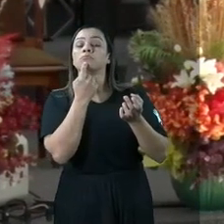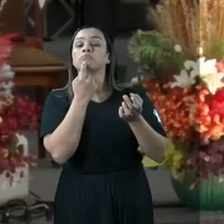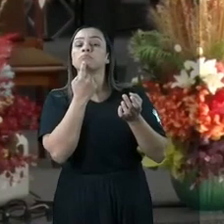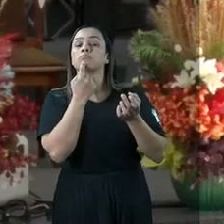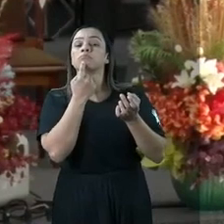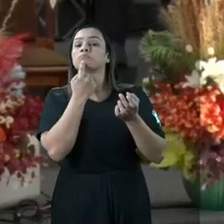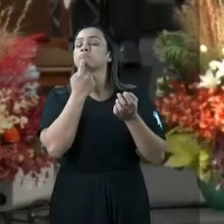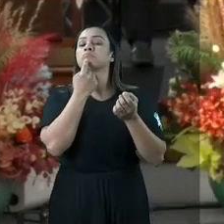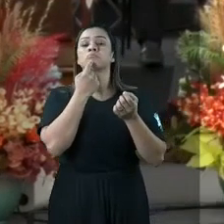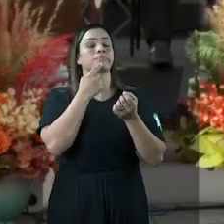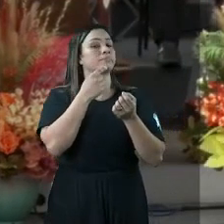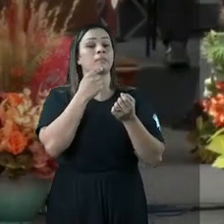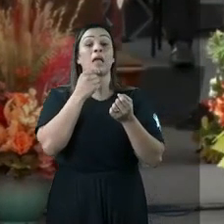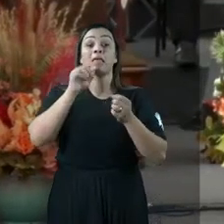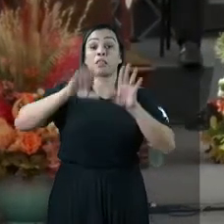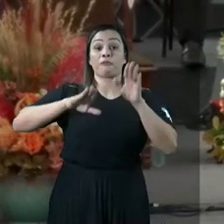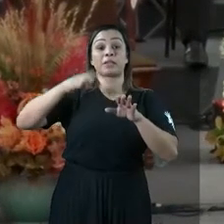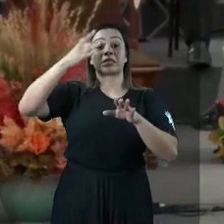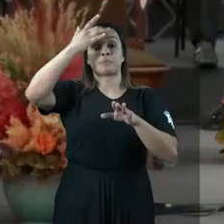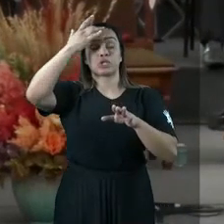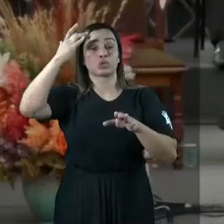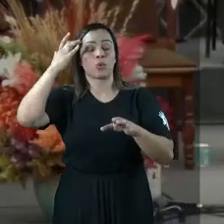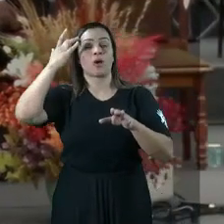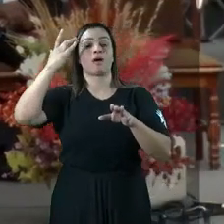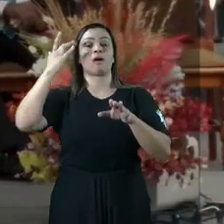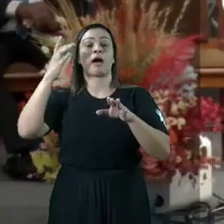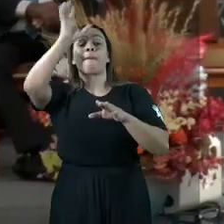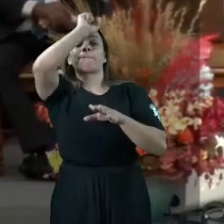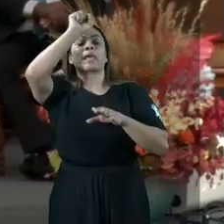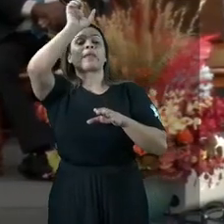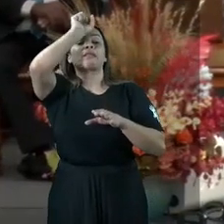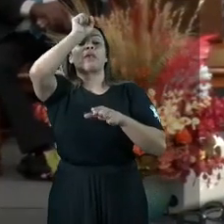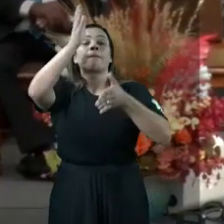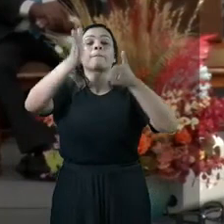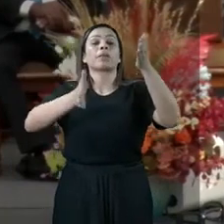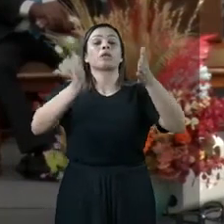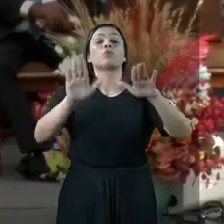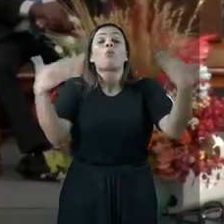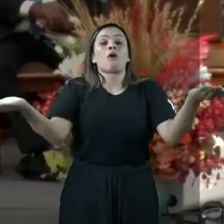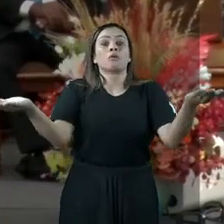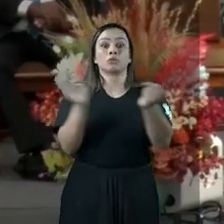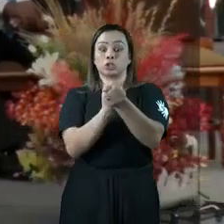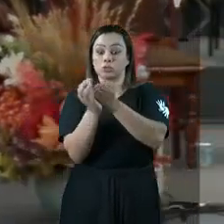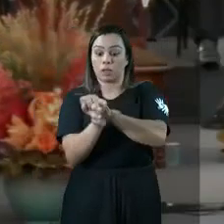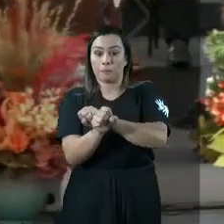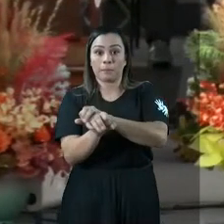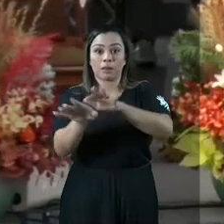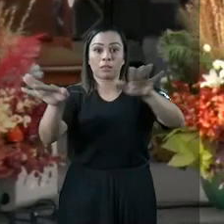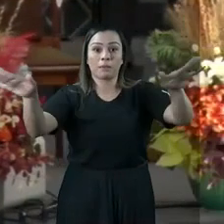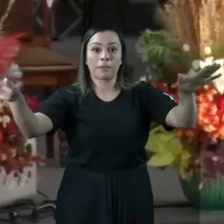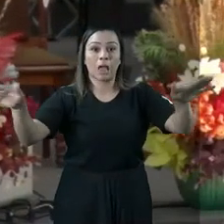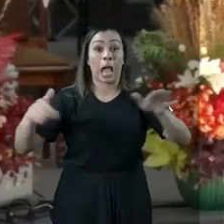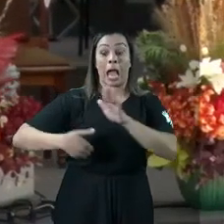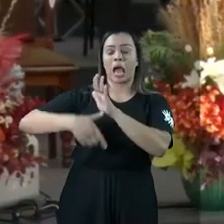foi o professor Covid. Dava um trabalho antes da pandemia, virou crente no meio da tempestade, só dava problema